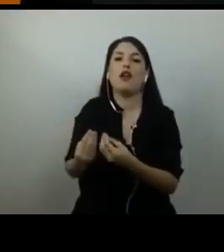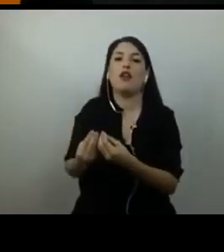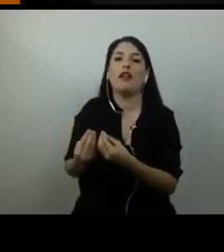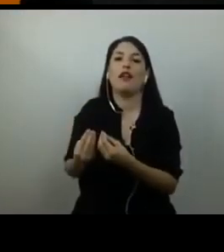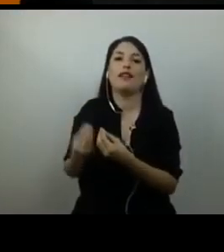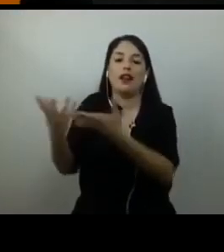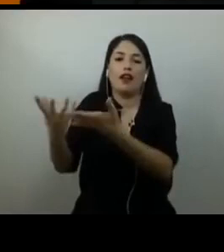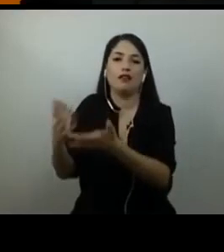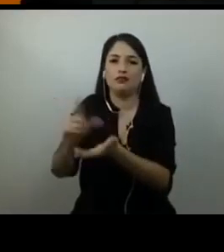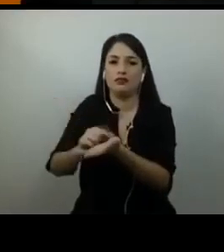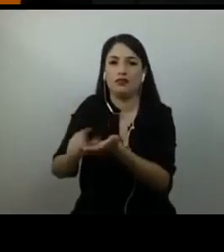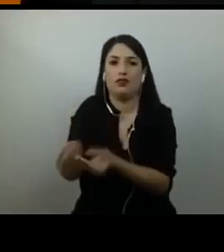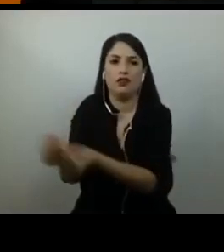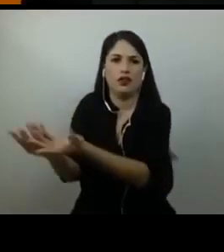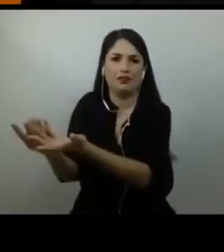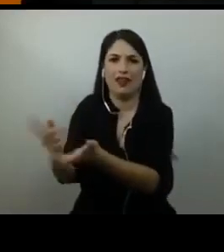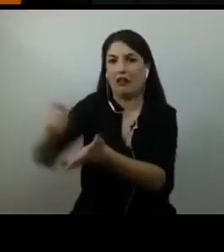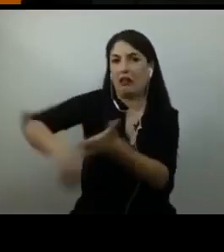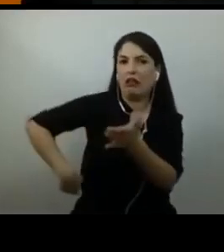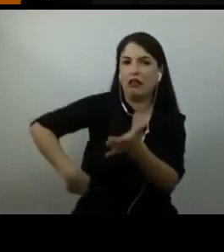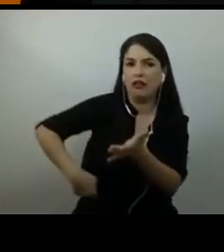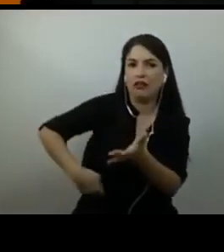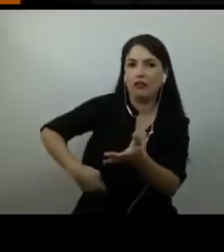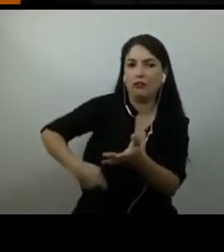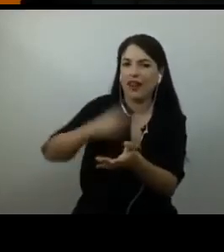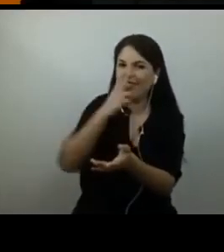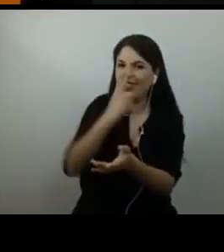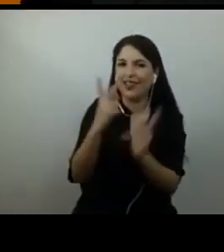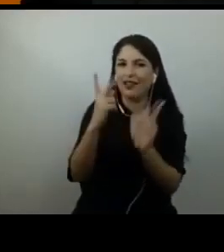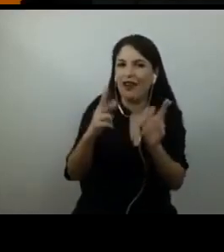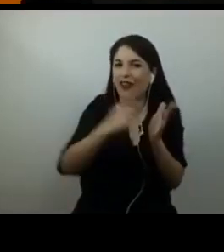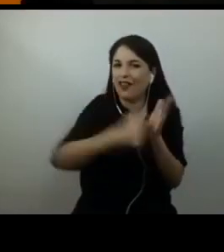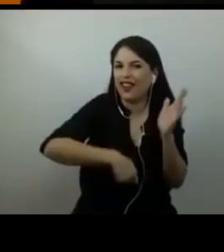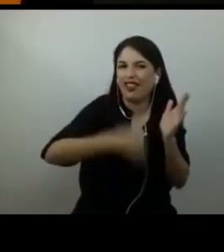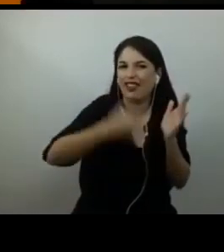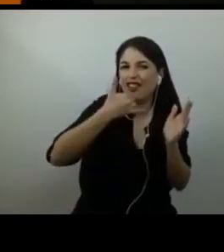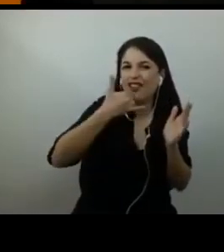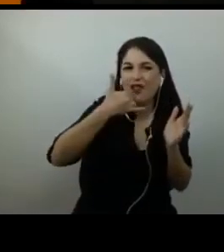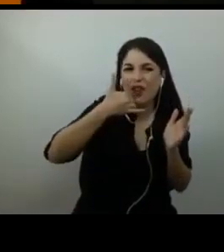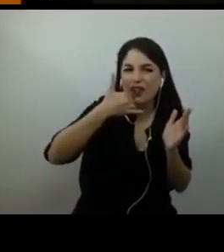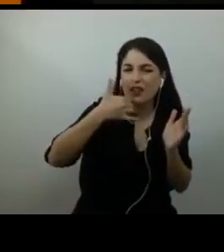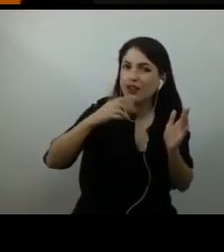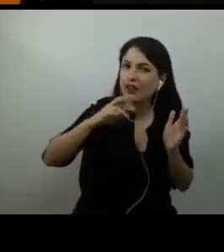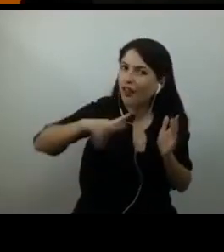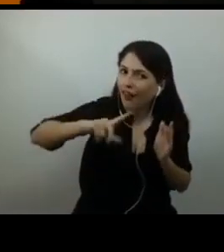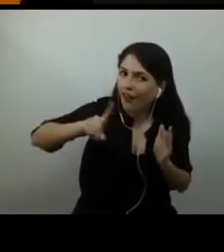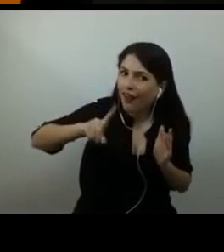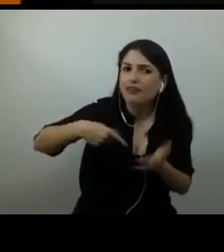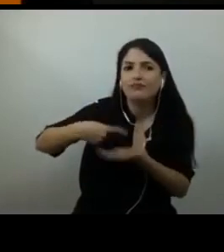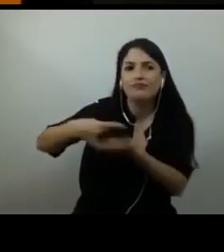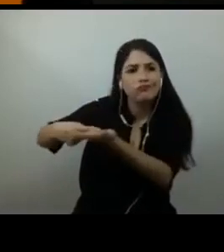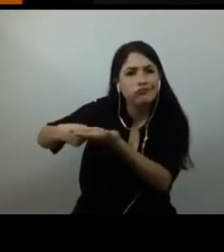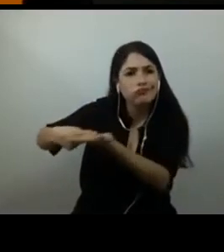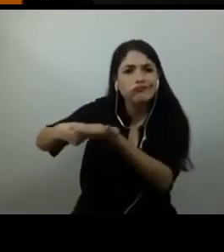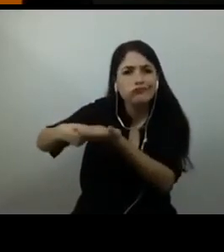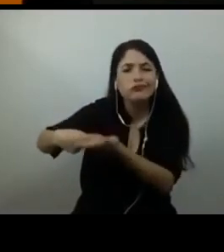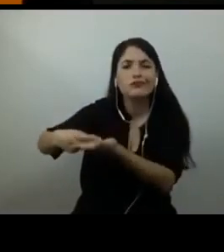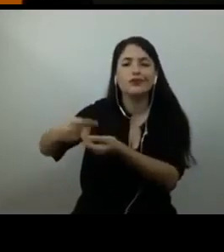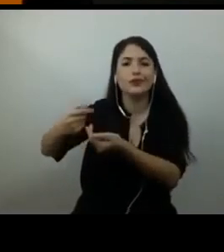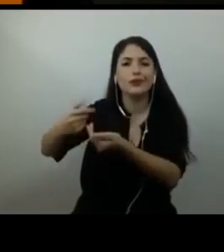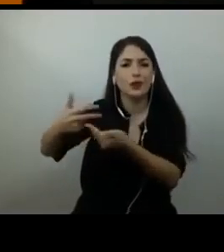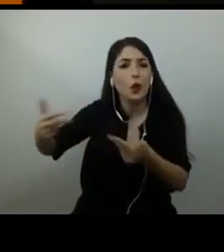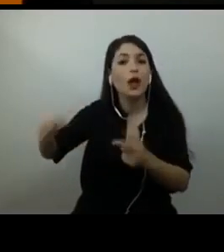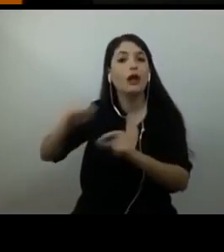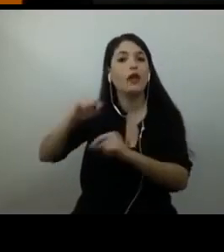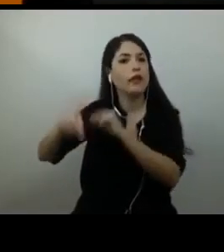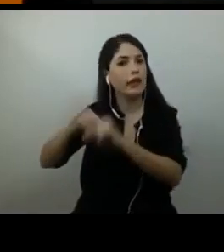como se fosse um contrato de adesão de telefonia móvel, né? Nós temos que discutir os termos, né? Nós temos que discutir, enfim, as premissas